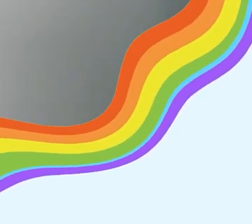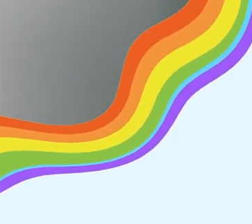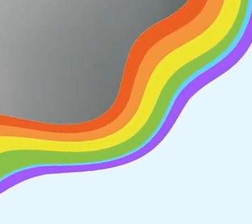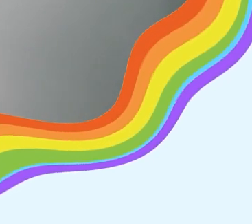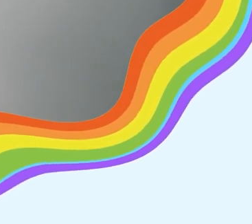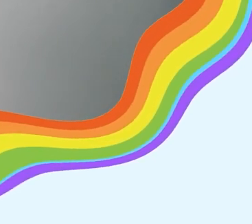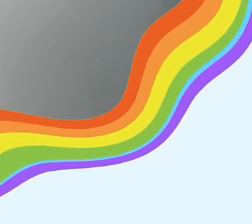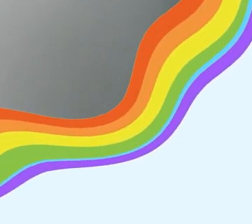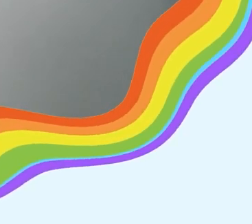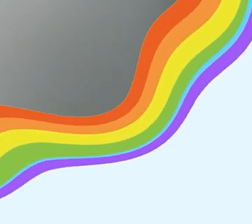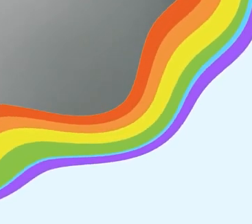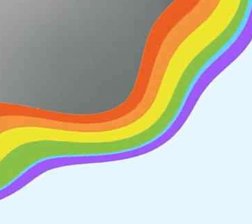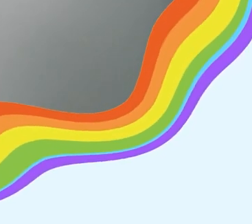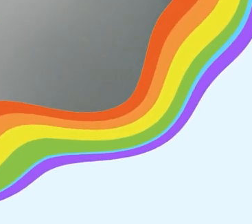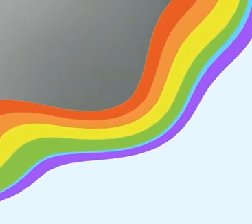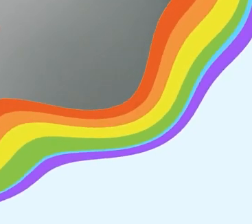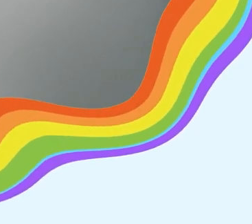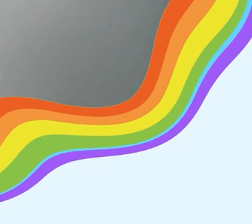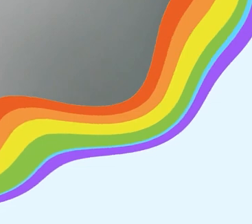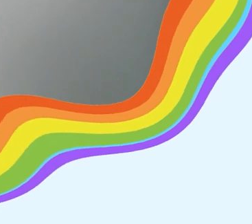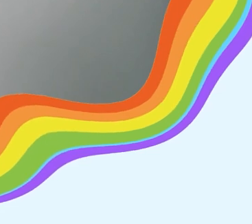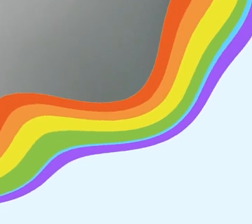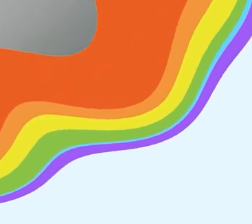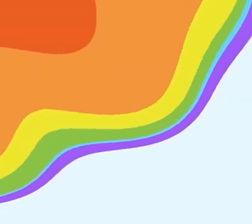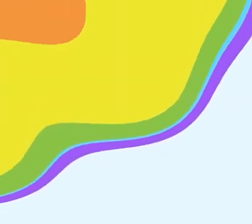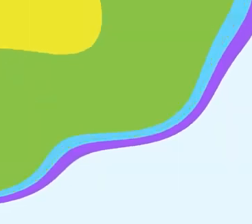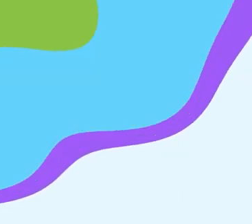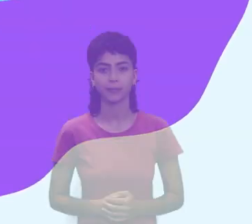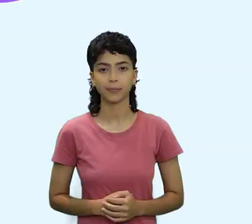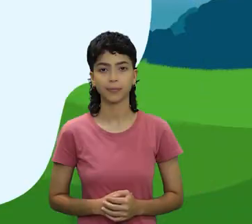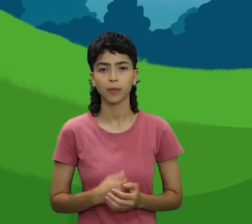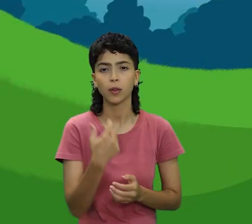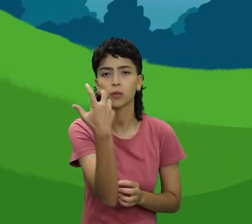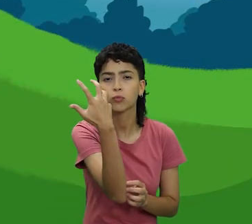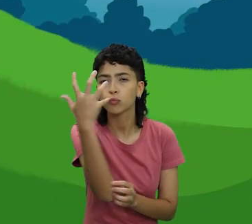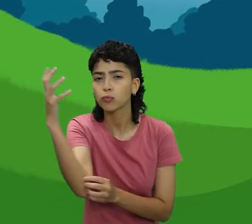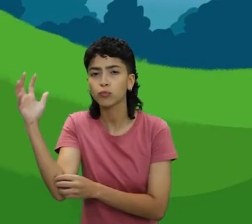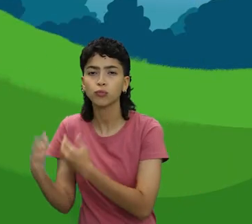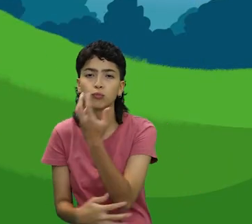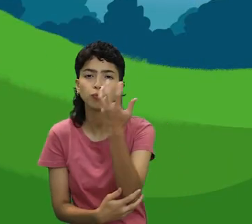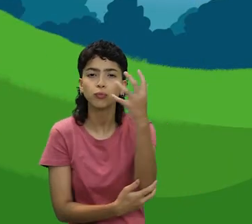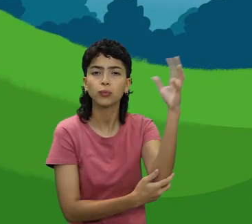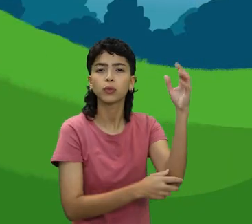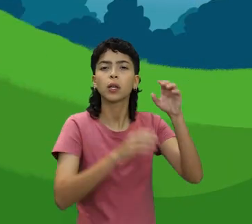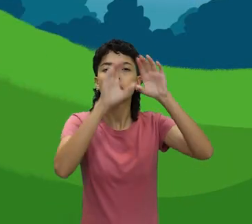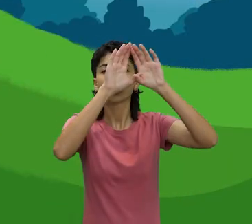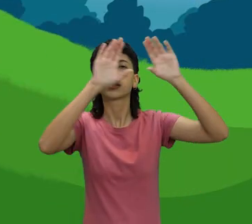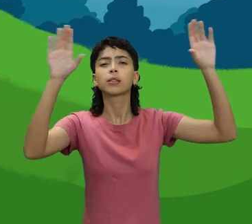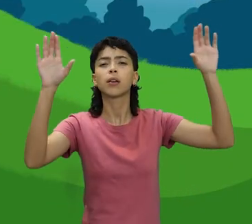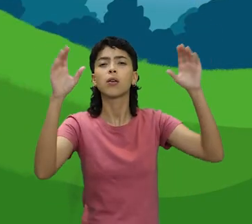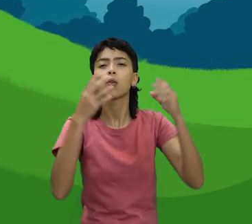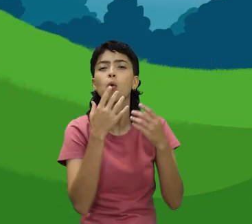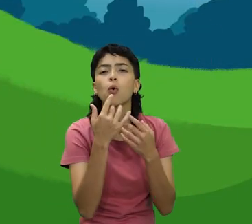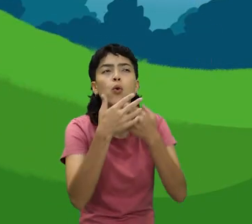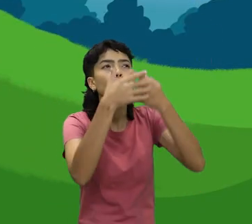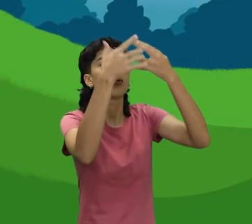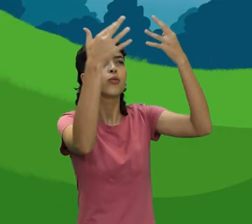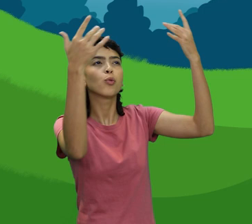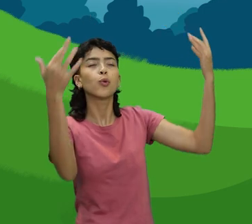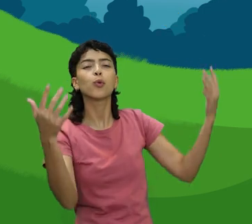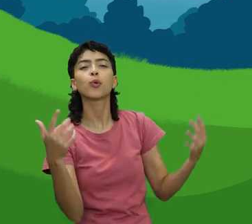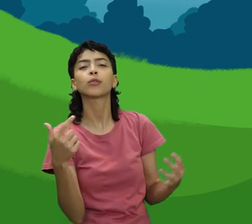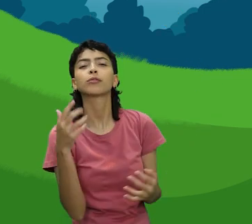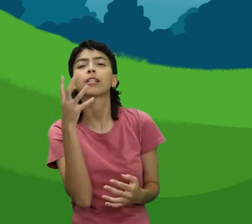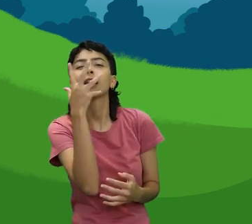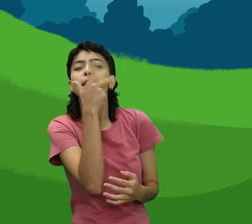arco-íris. Cores no céu! Faça você também! Eu acho o arco-íris muito bonito! Amo colorido